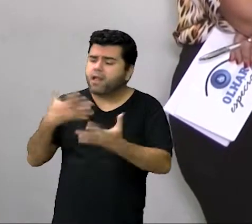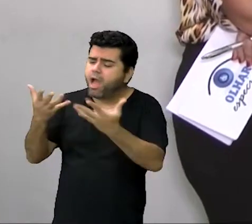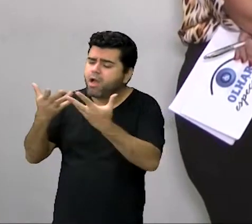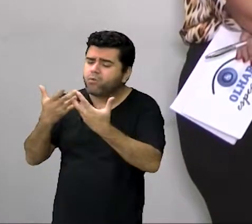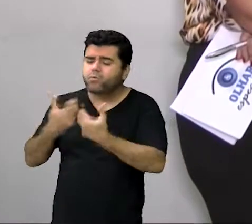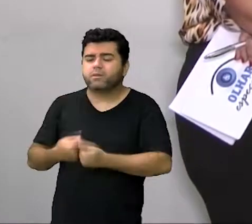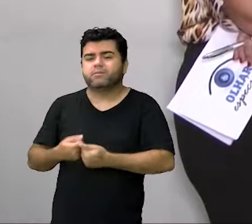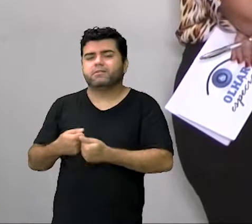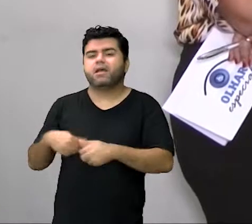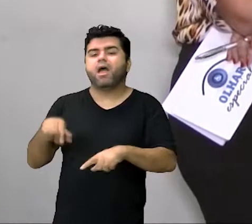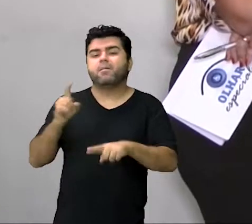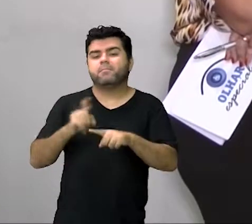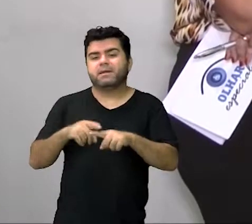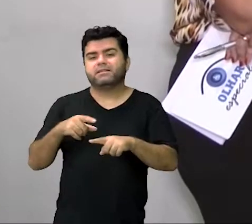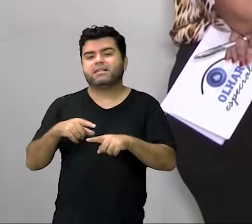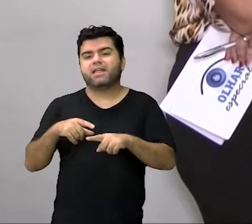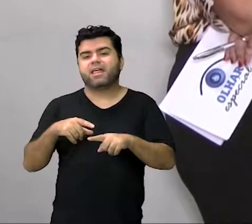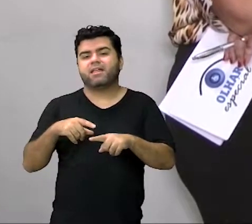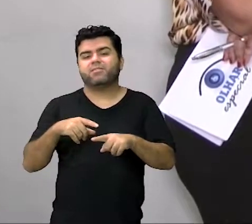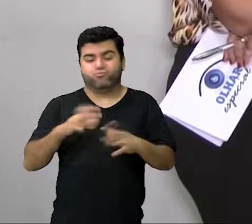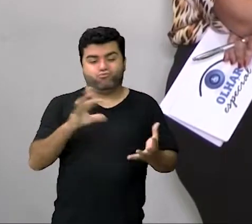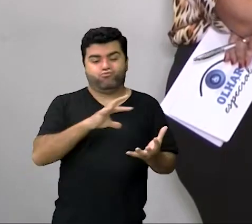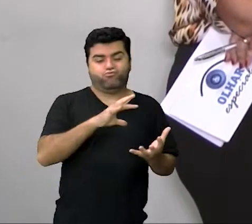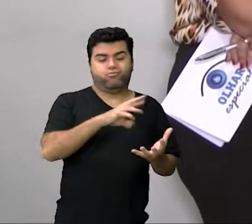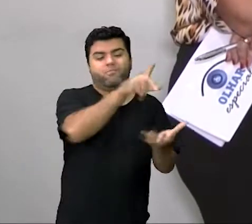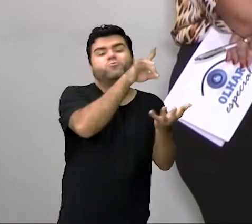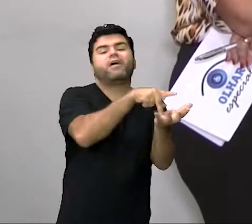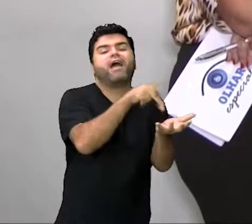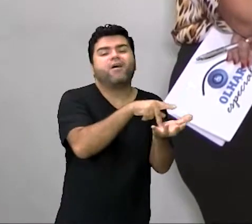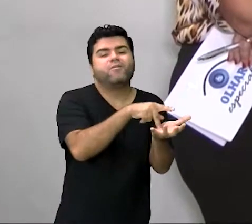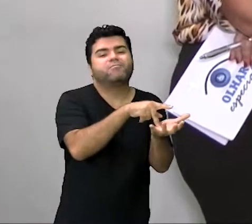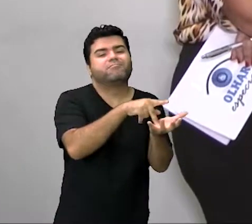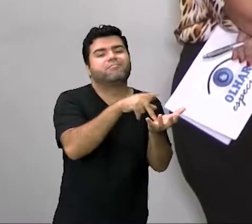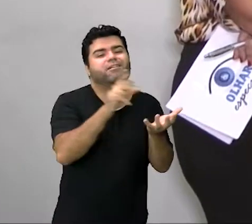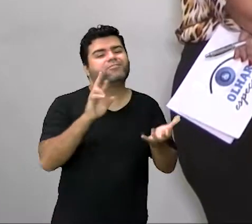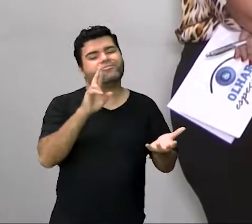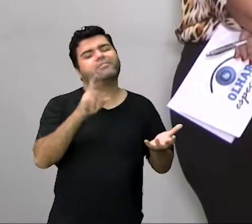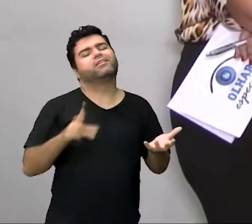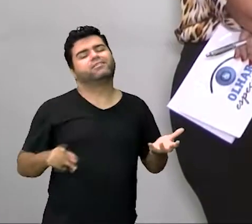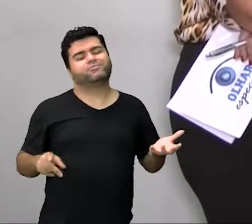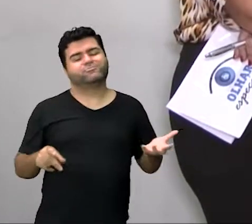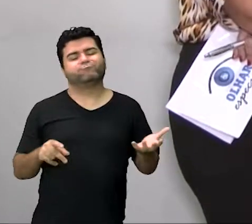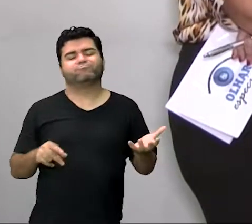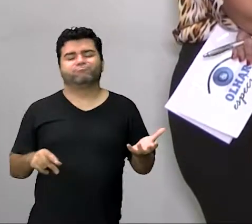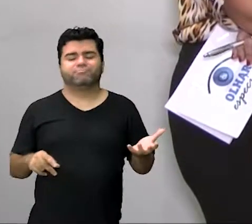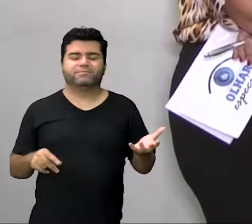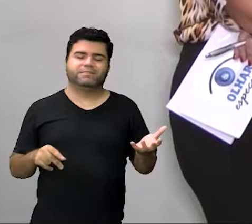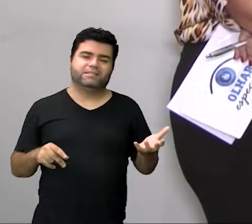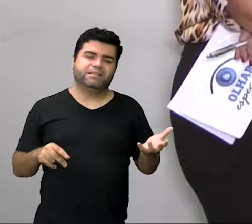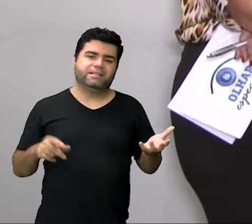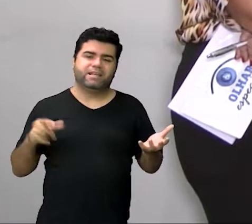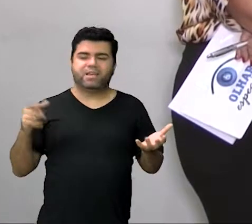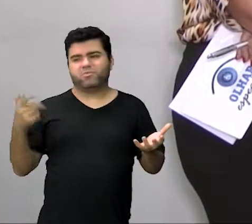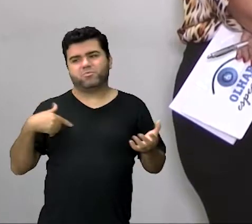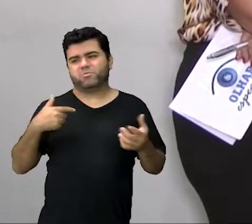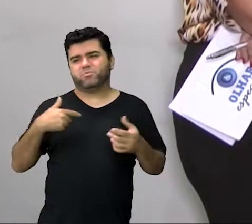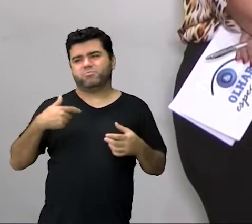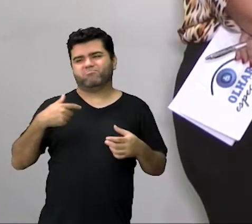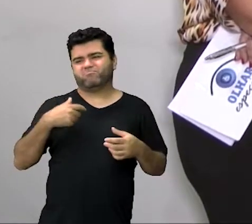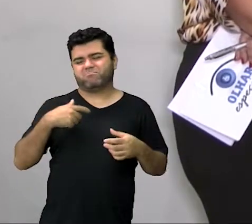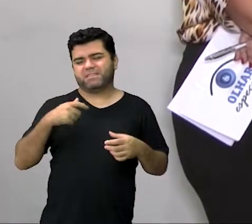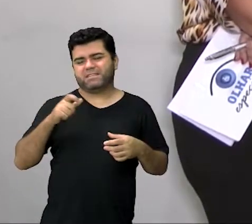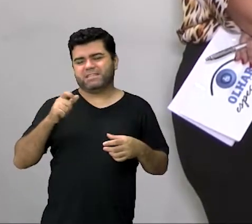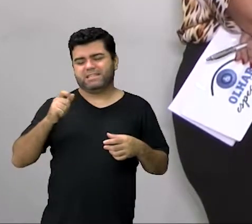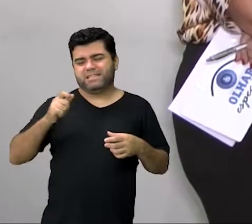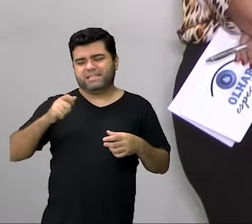Mas eu sei que no mundo real não é assim. Uhum. Eu diria que nós tivemos, eu não gosto de usar essa palavra, mas eu diria que nós